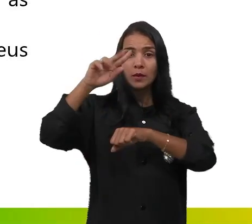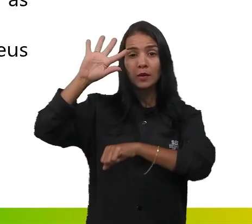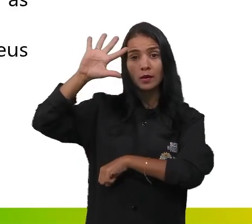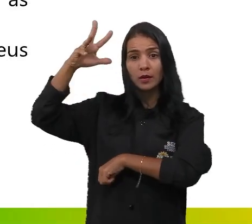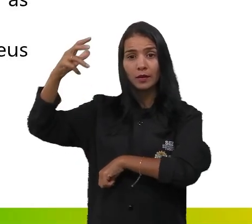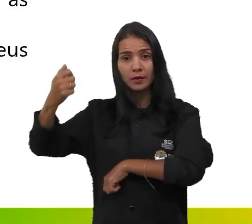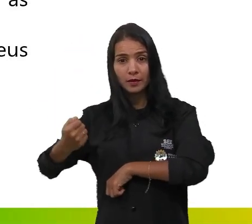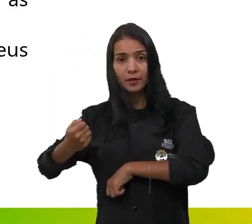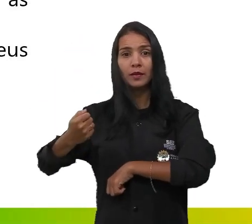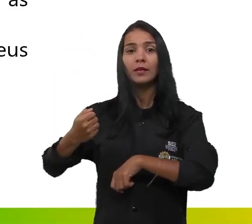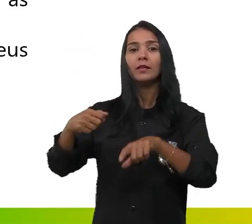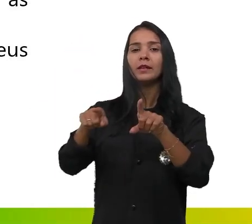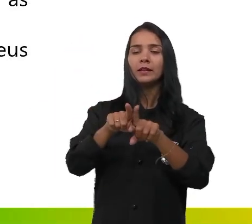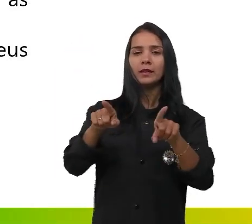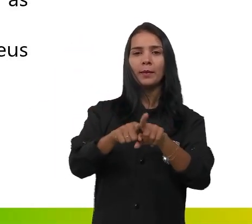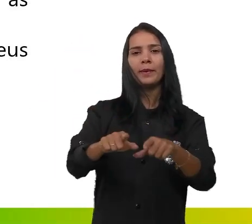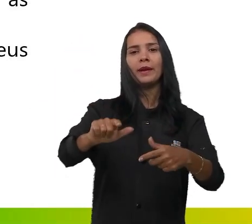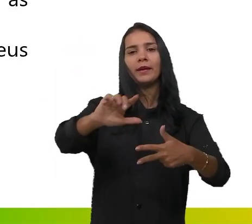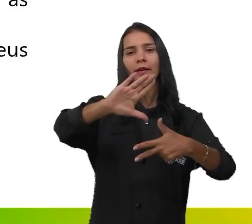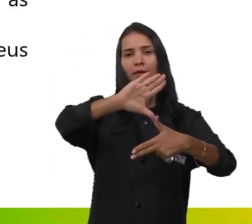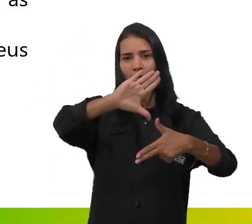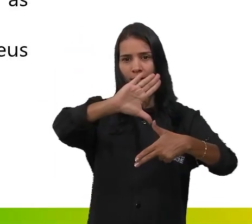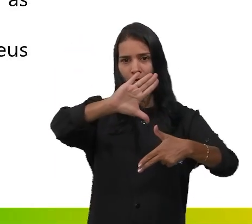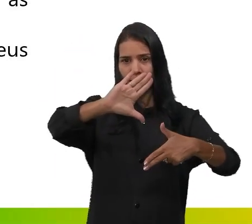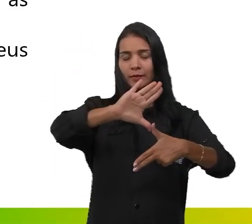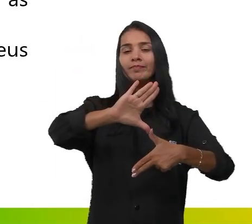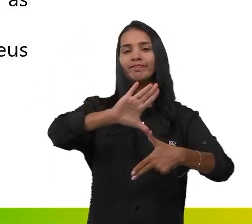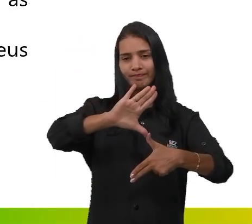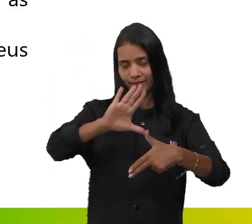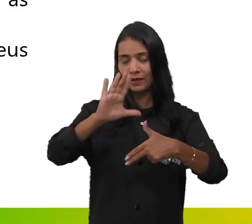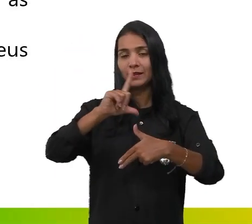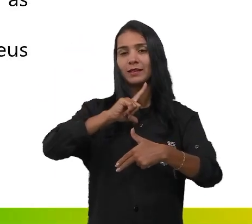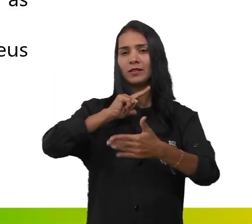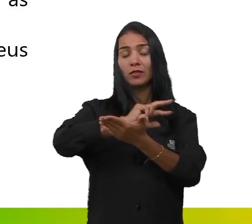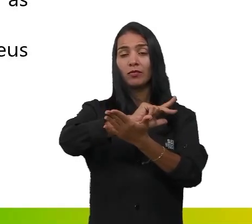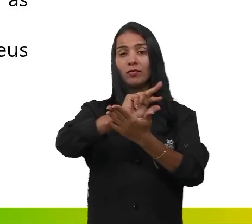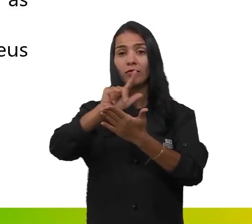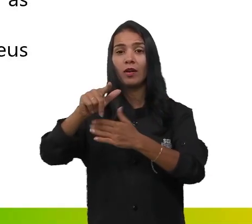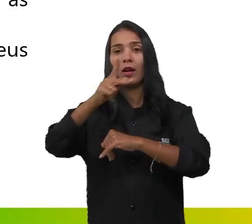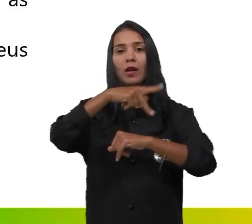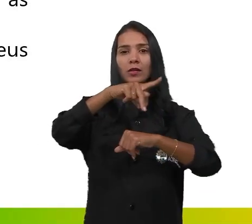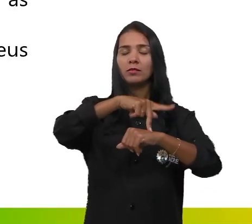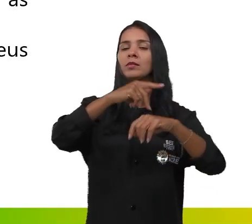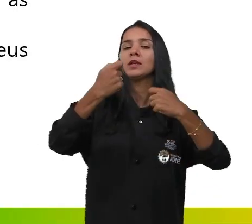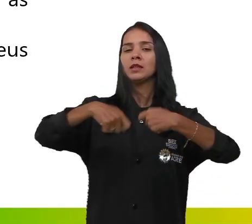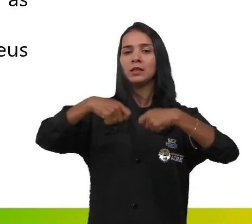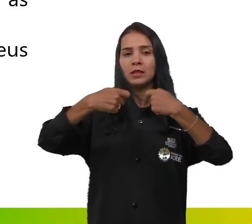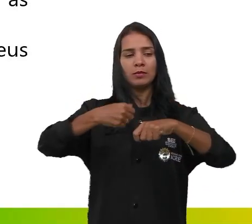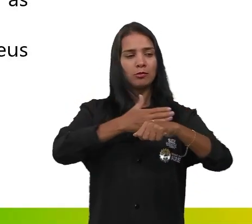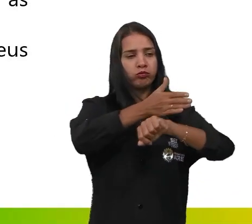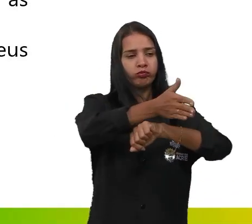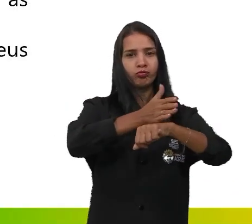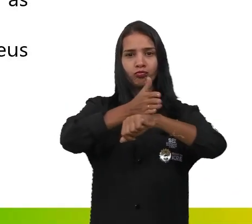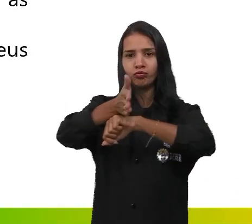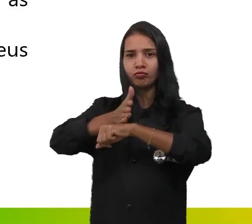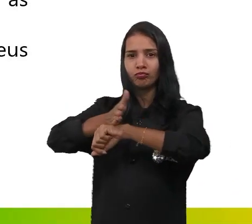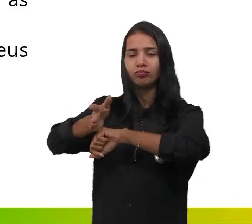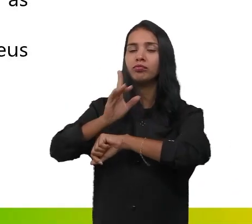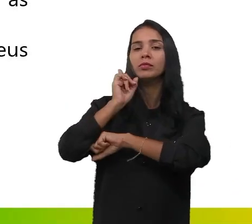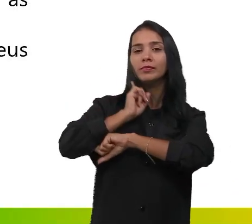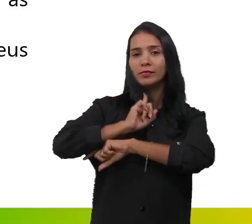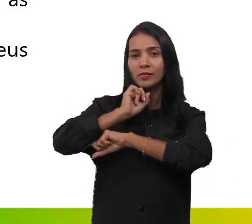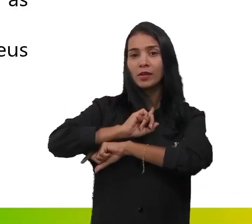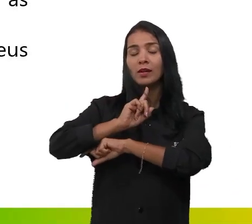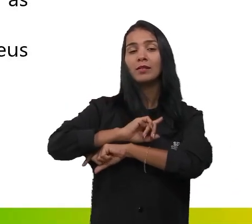África como também da América Latina, onde vários países tiveram, de fato, a intervenção dos Estados